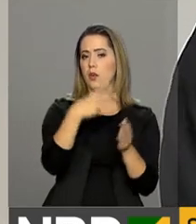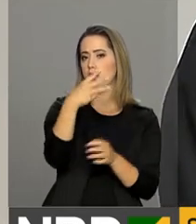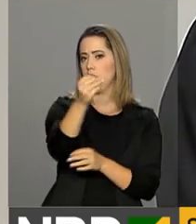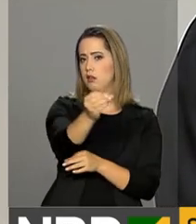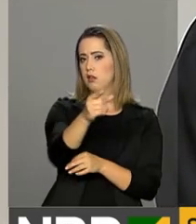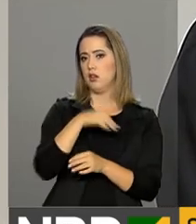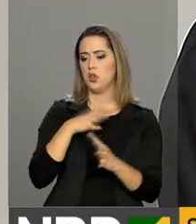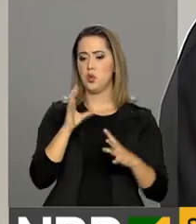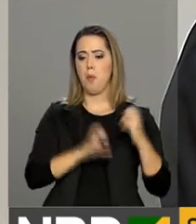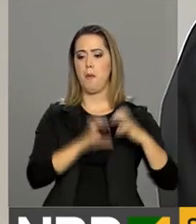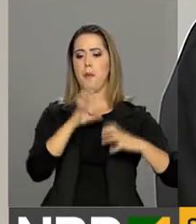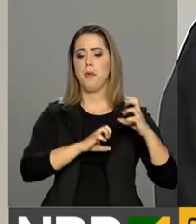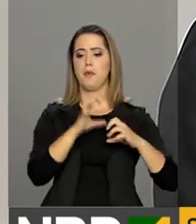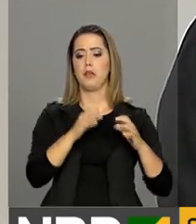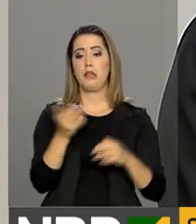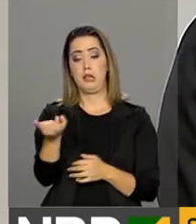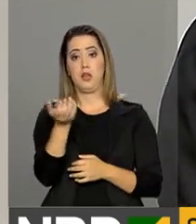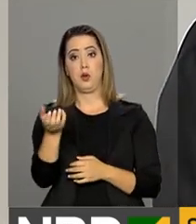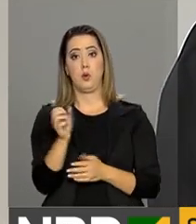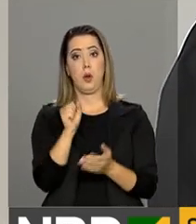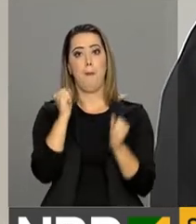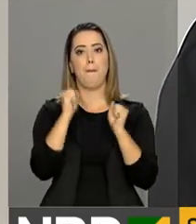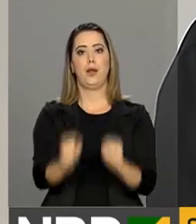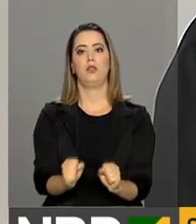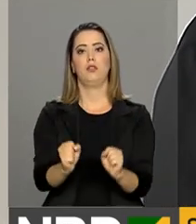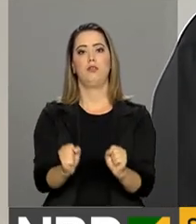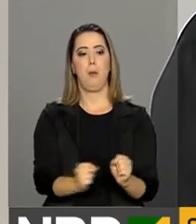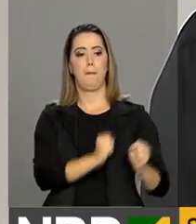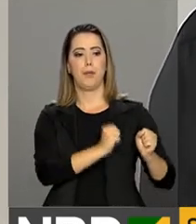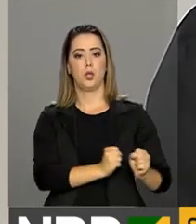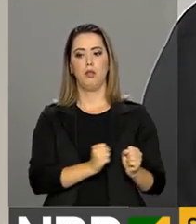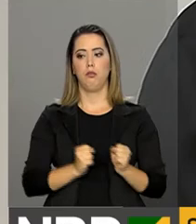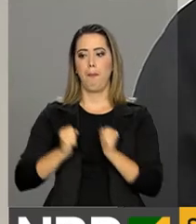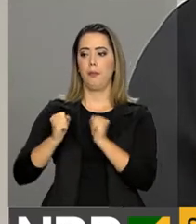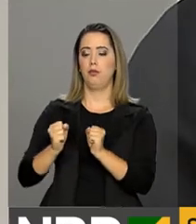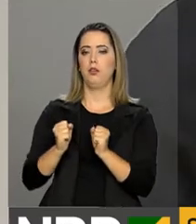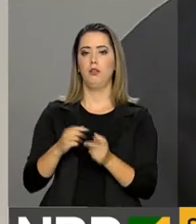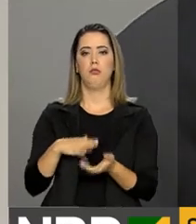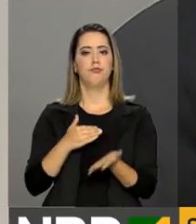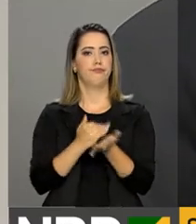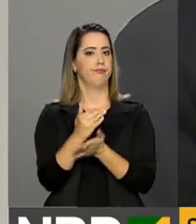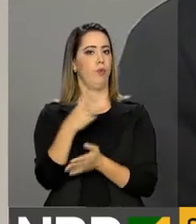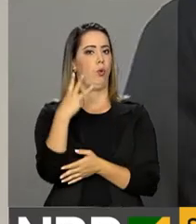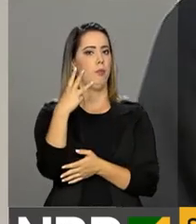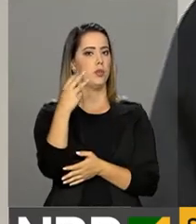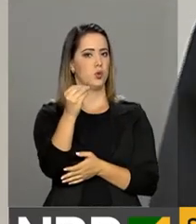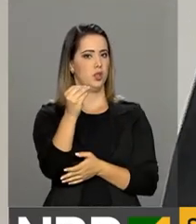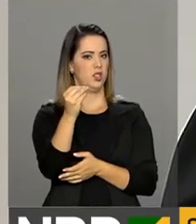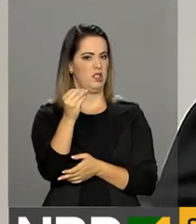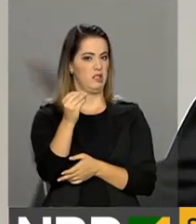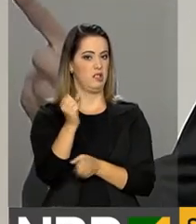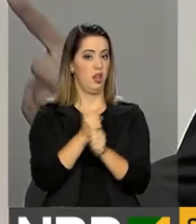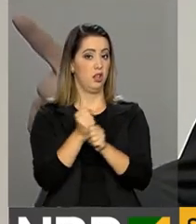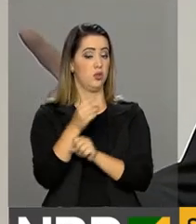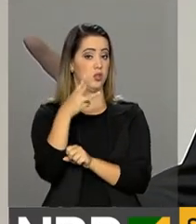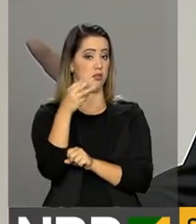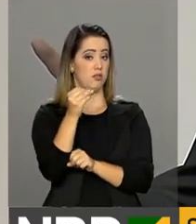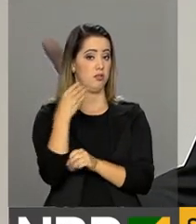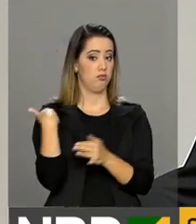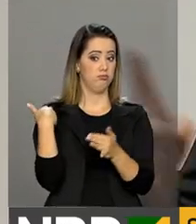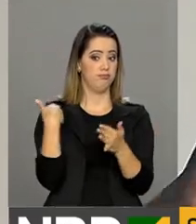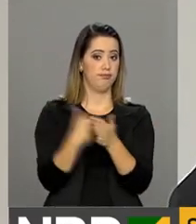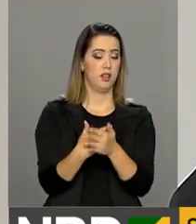centralização do poder centralização que vem em 1930 em 30 começou uma centralização que perdurou até